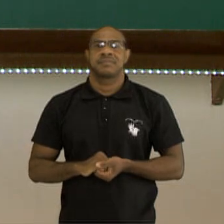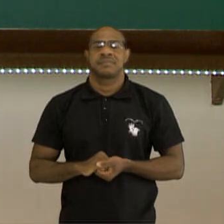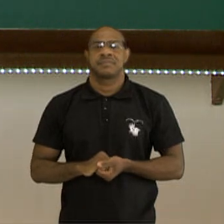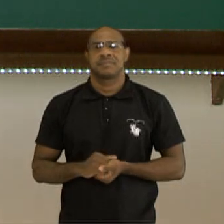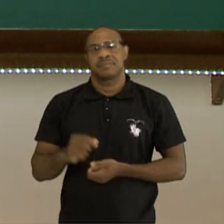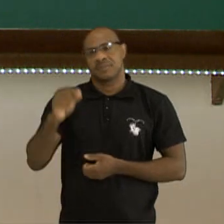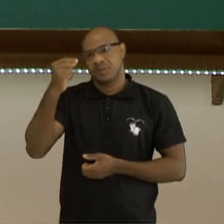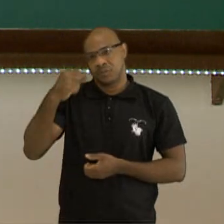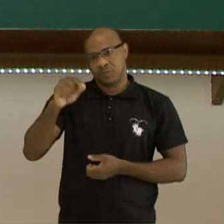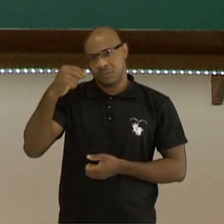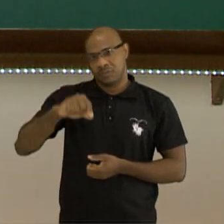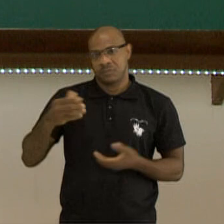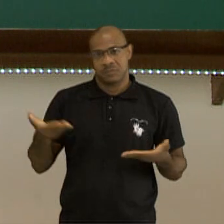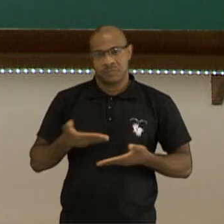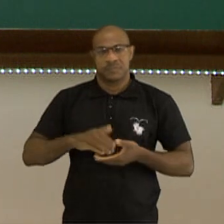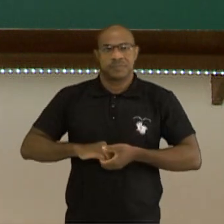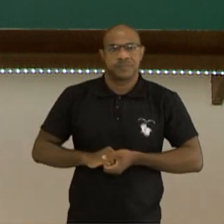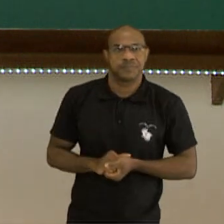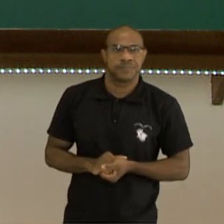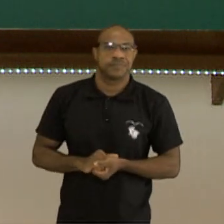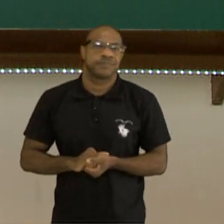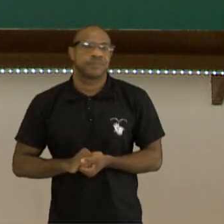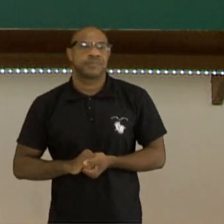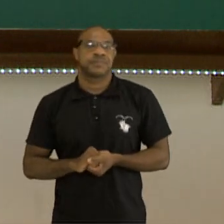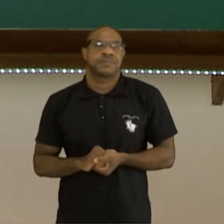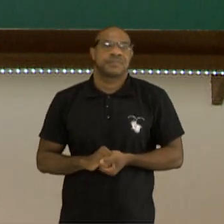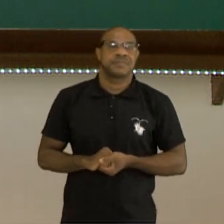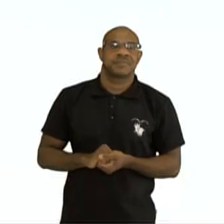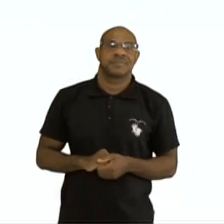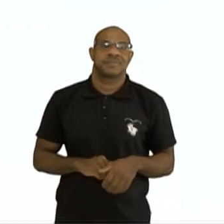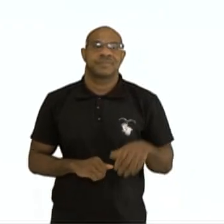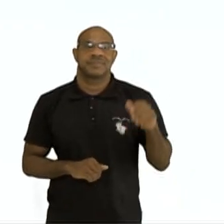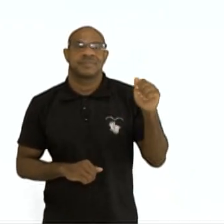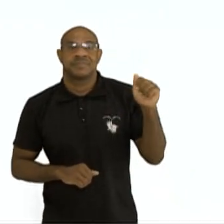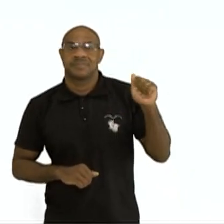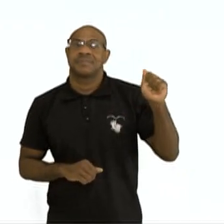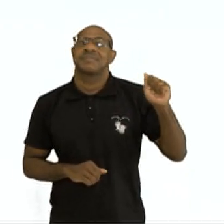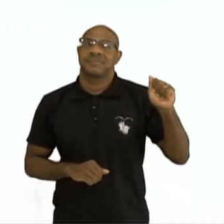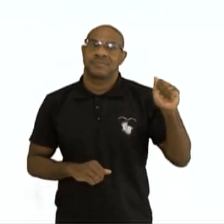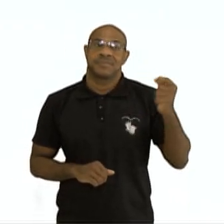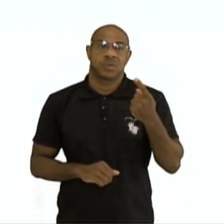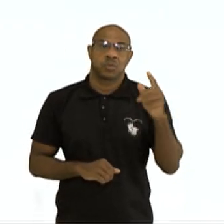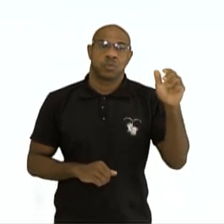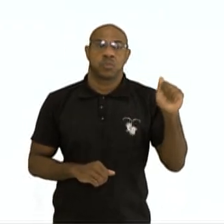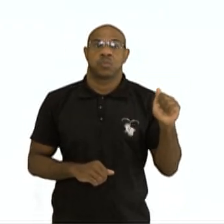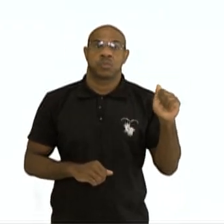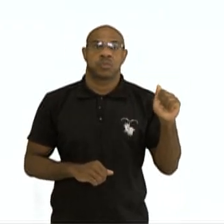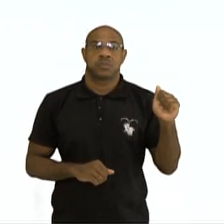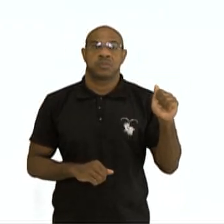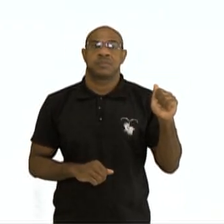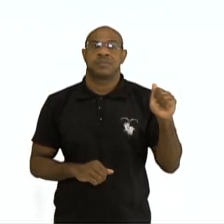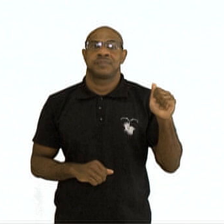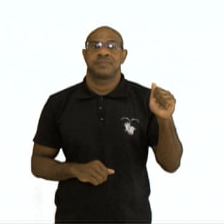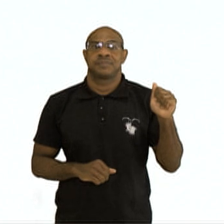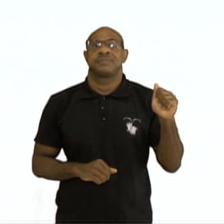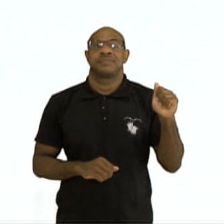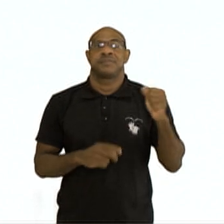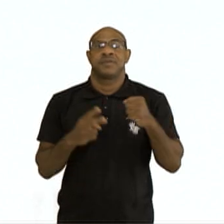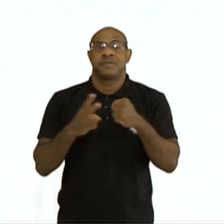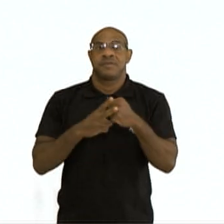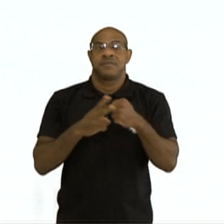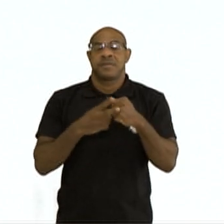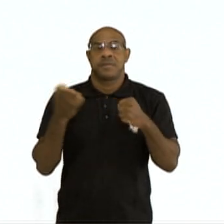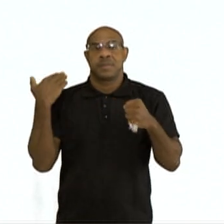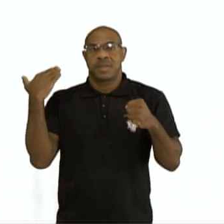Corrigindo o nosso quiz. If I were you, I would say the truth. Frase com if, verbo no passado. Se eu